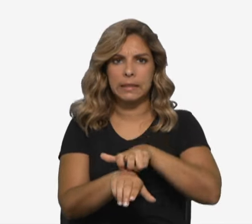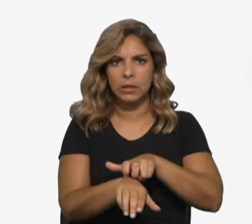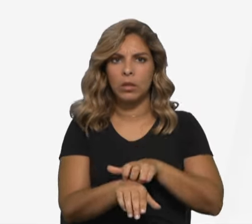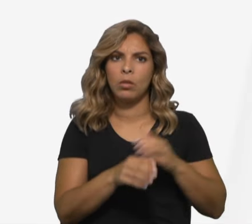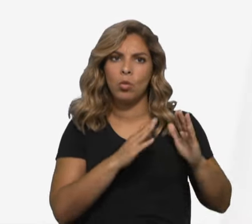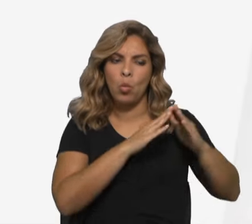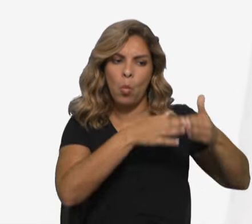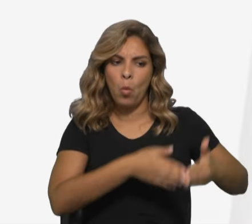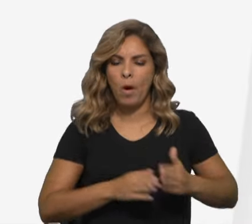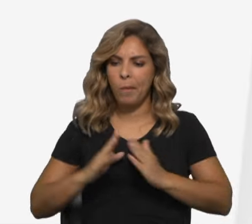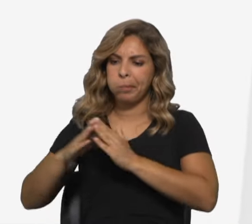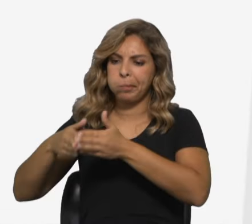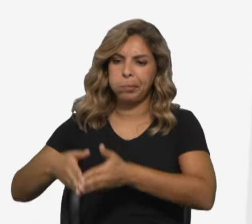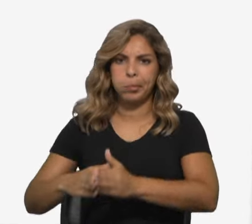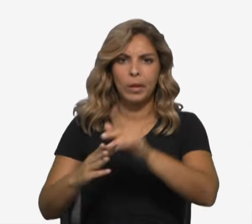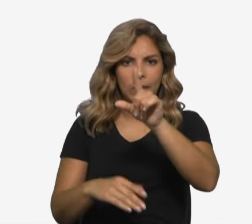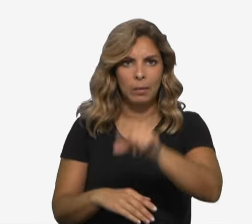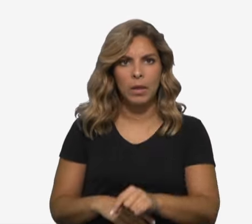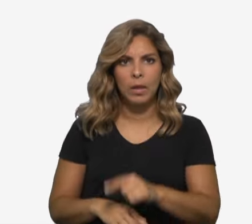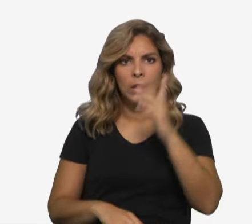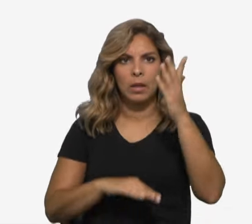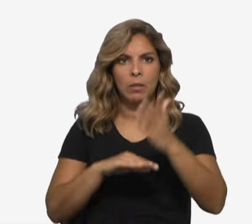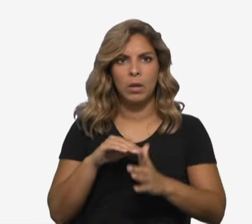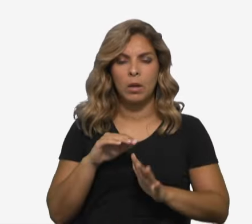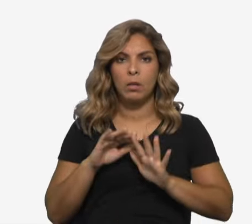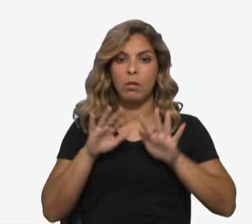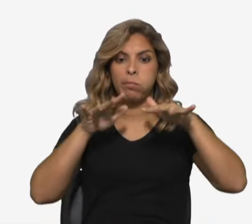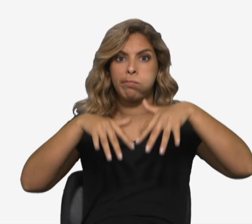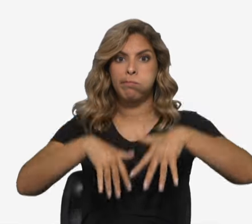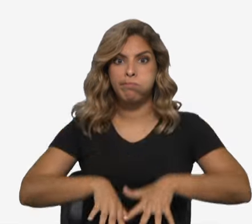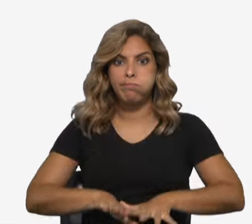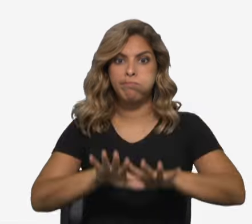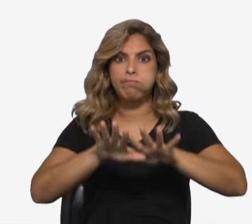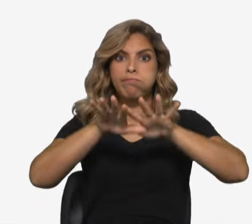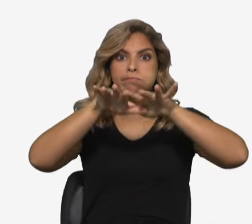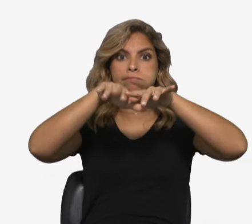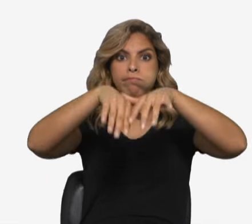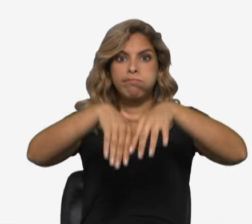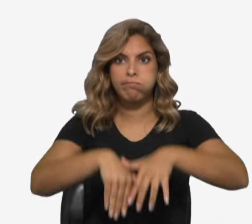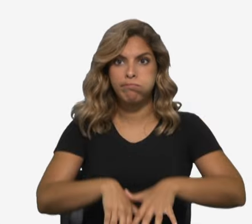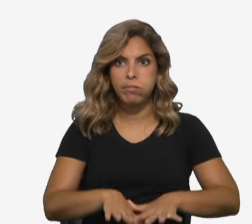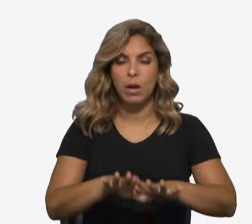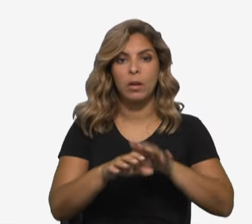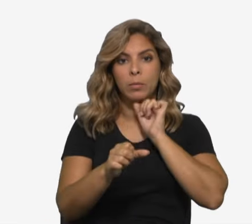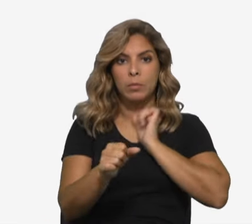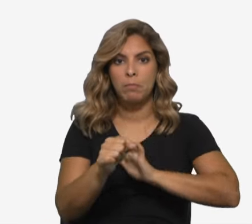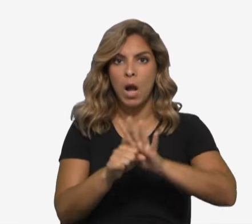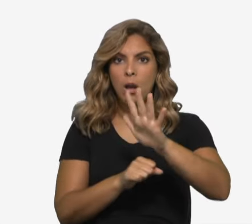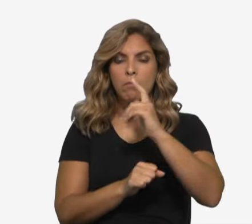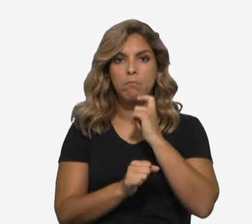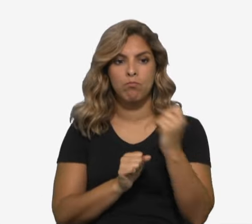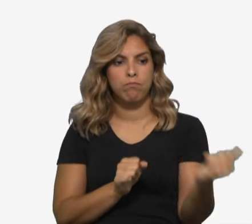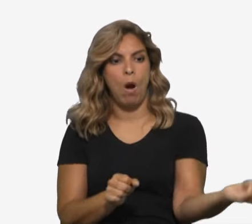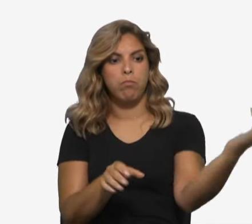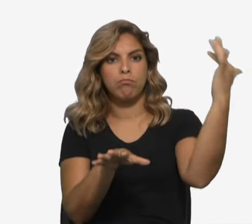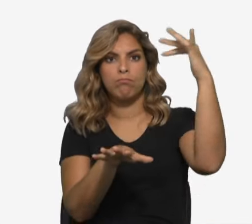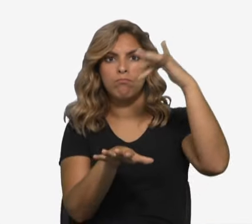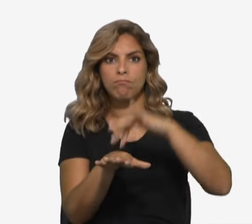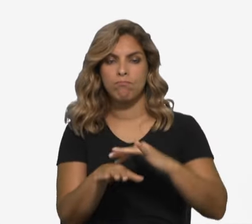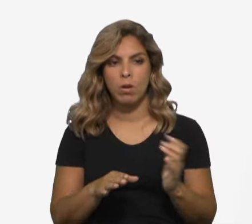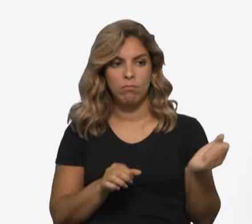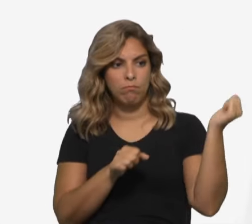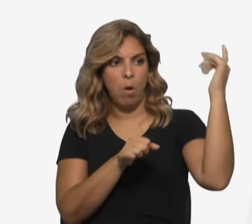embarcações. Levantou-se então uma grande tormenta e as ondas eram tão altas que enchiam a barca de água. Jesus,